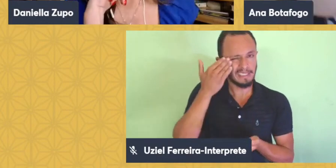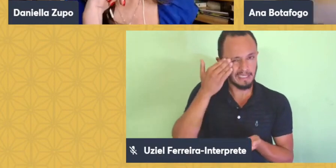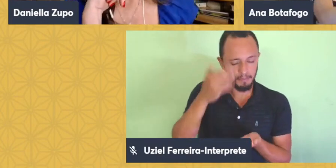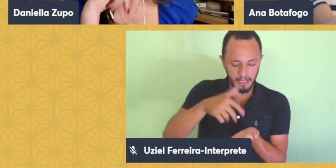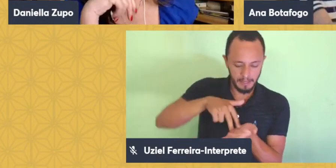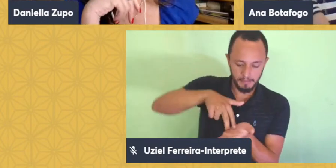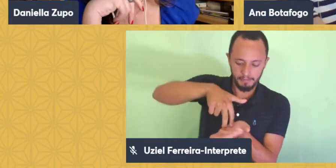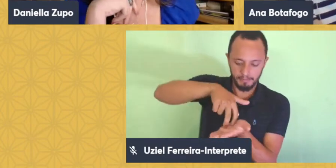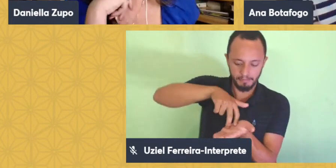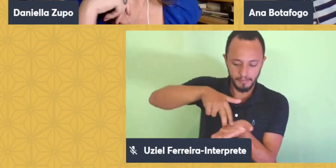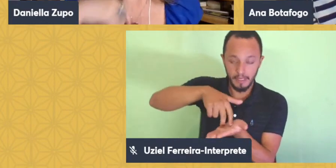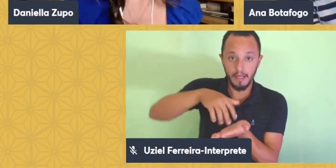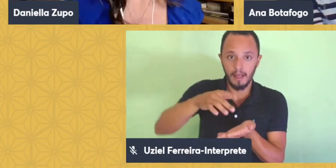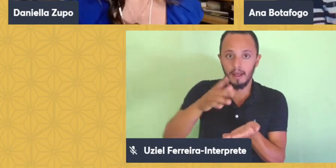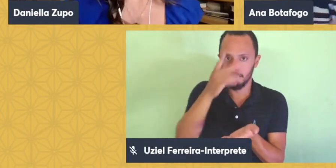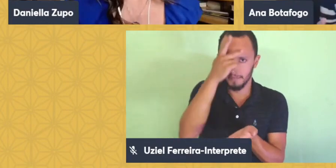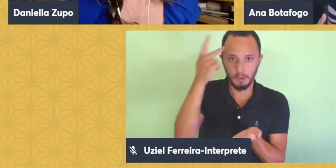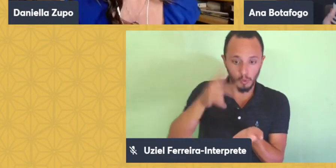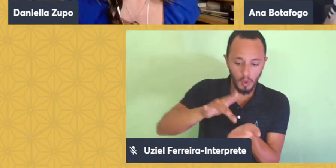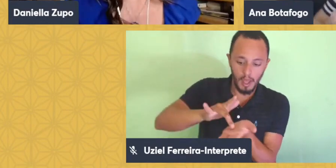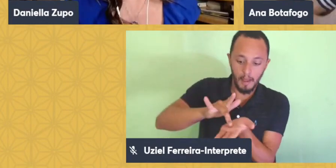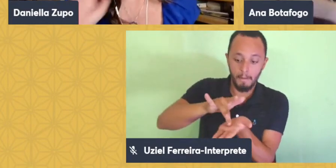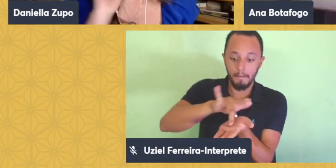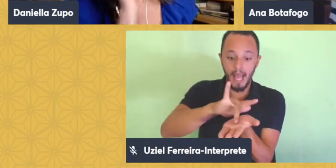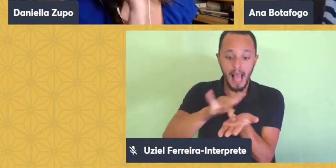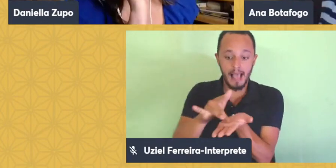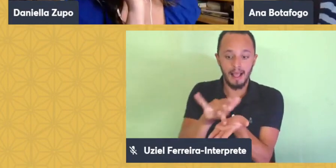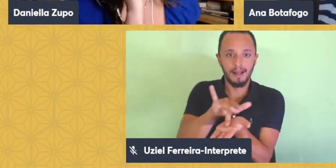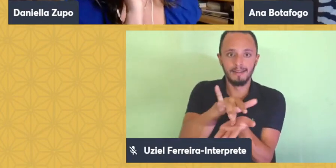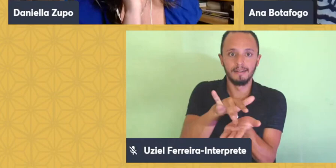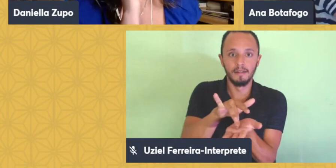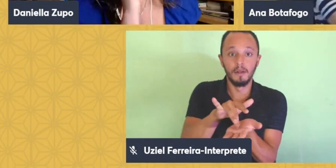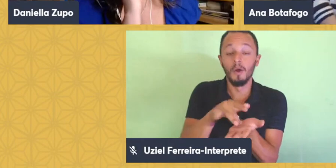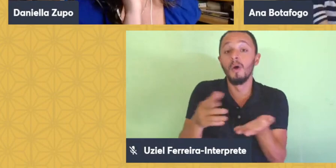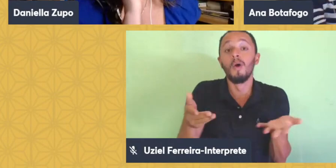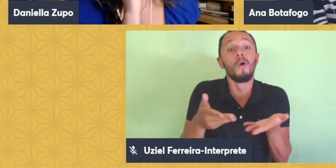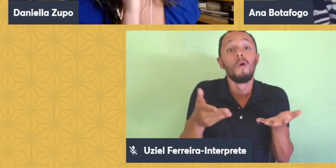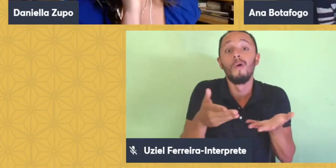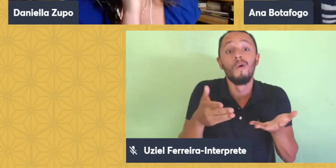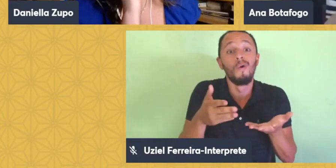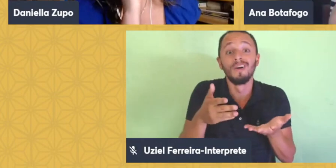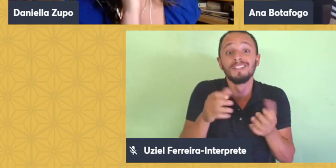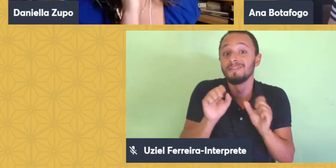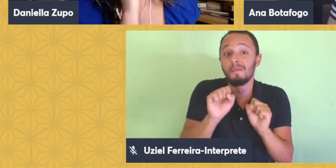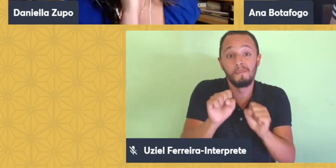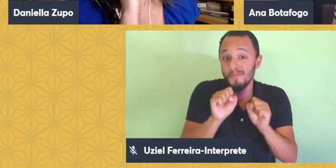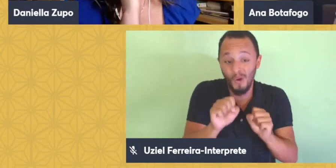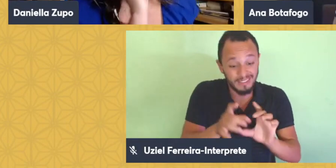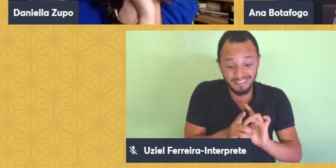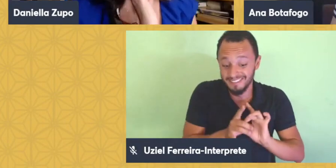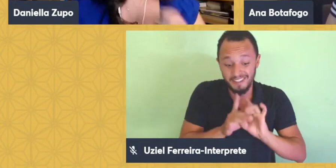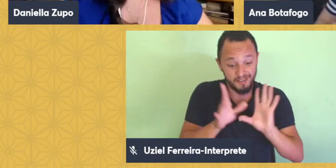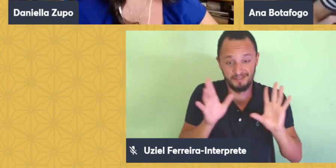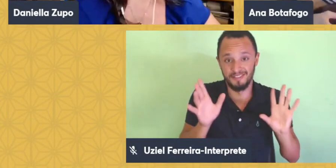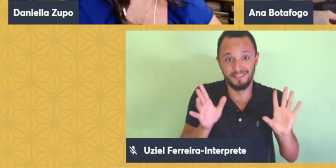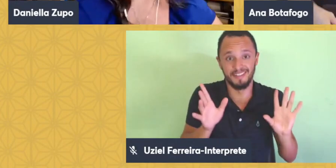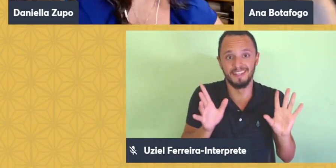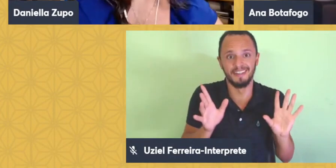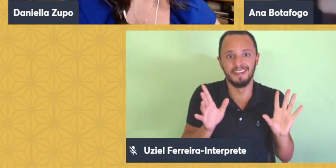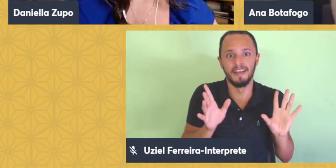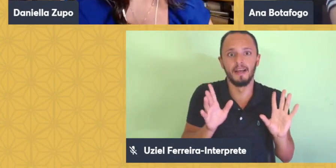do pé tem que lembrar que é bailarinos contemporâneas podem fazer tudo Fora do Eixo a gente também